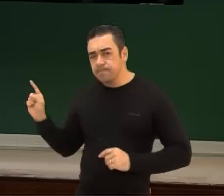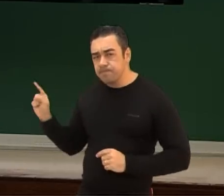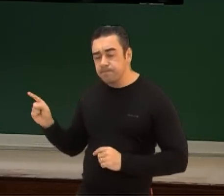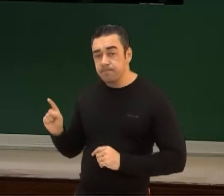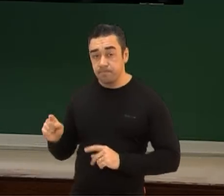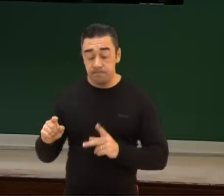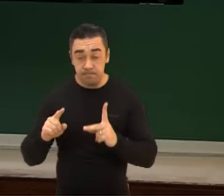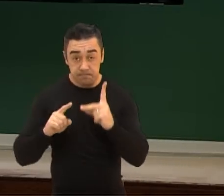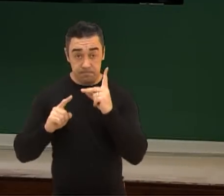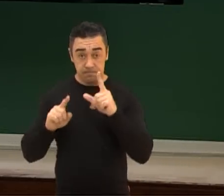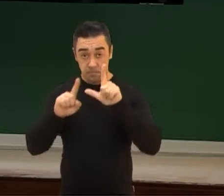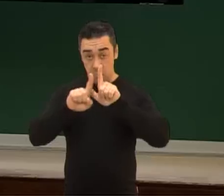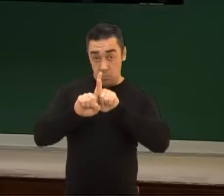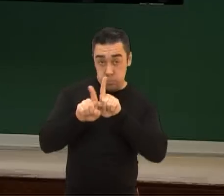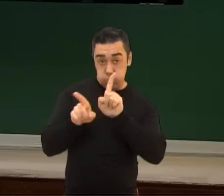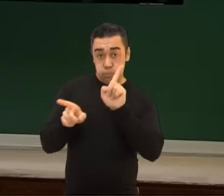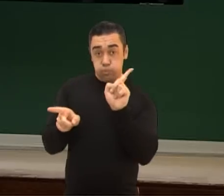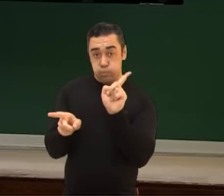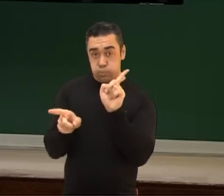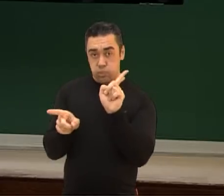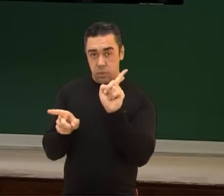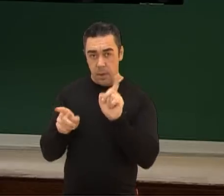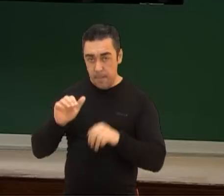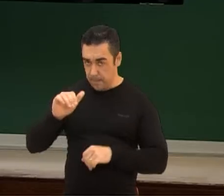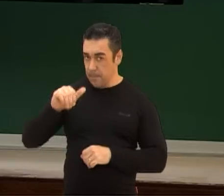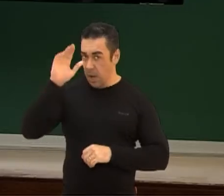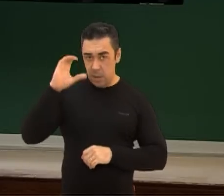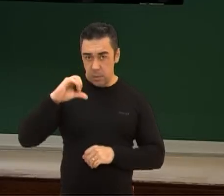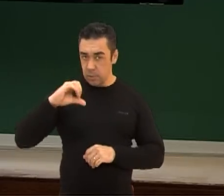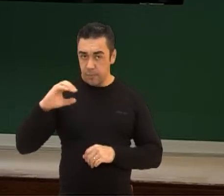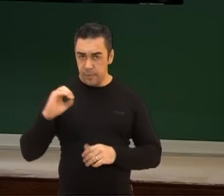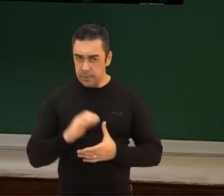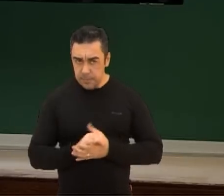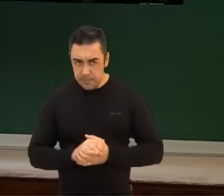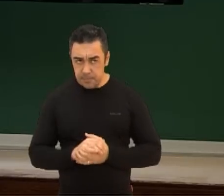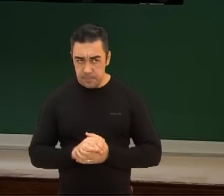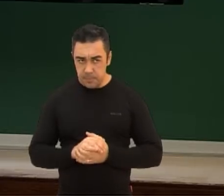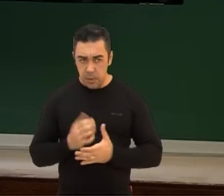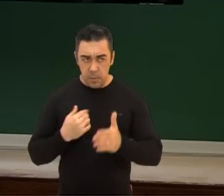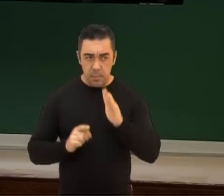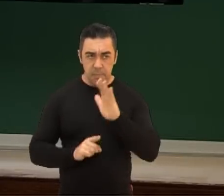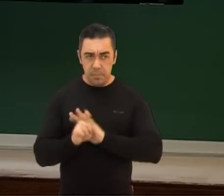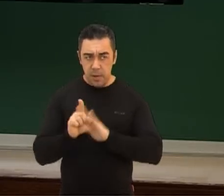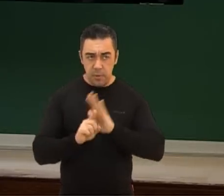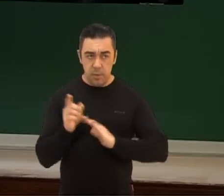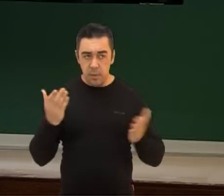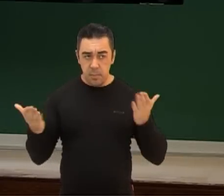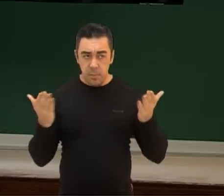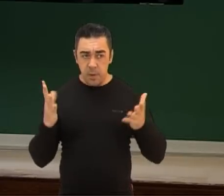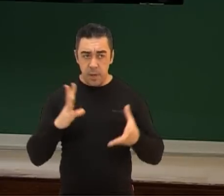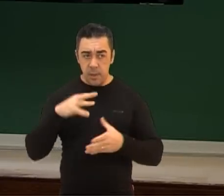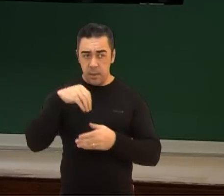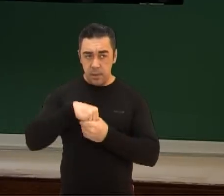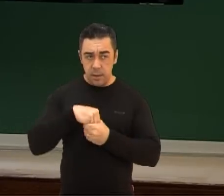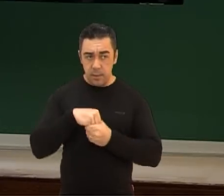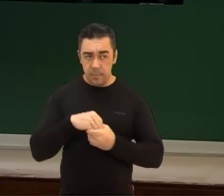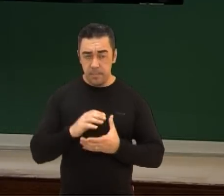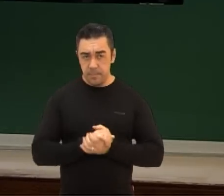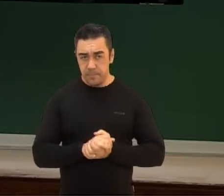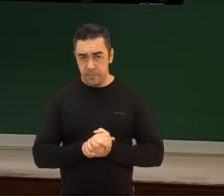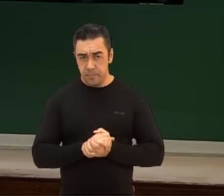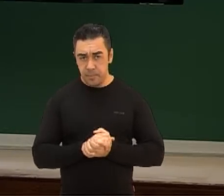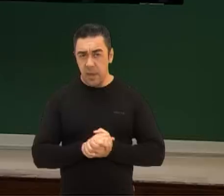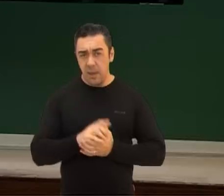daqui. Determine a medida do ângulo. Qual que é o valor que mais se aproxima aqui? Será